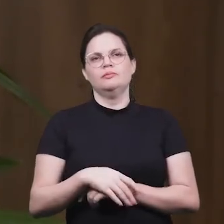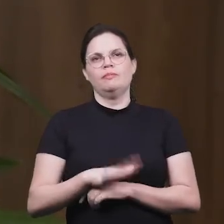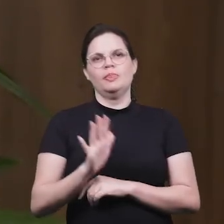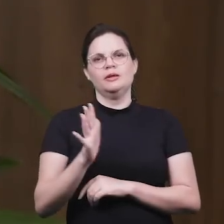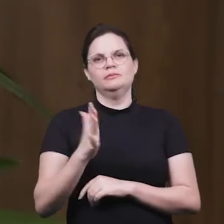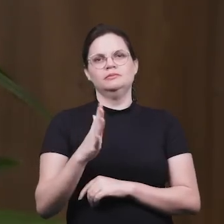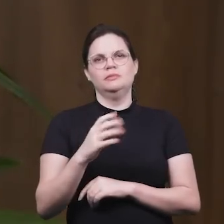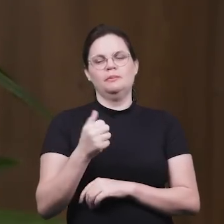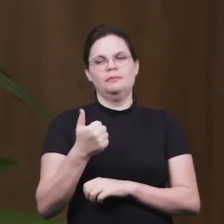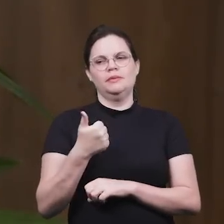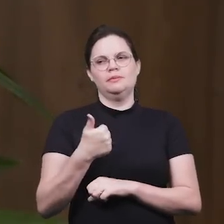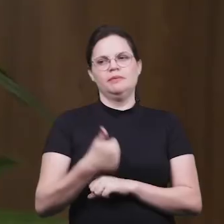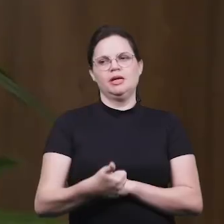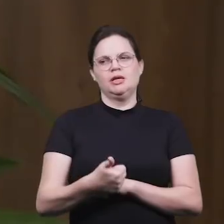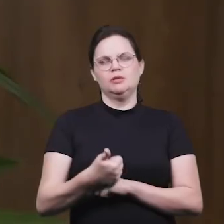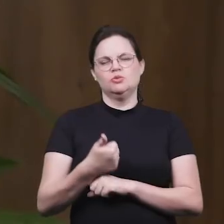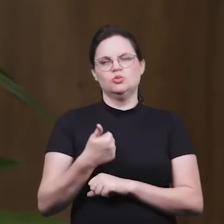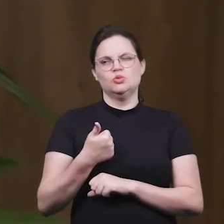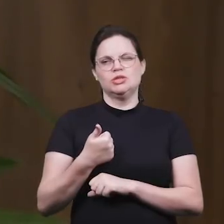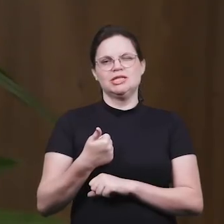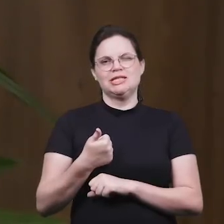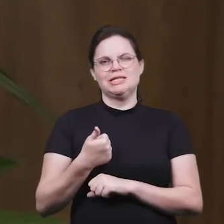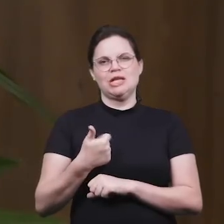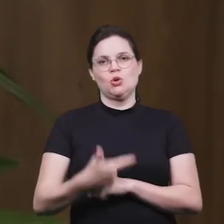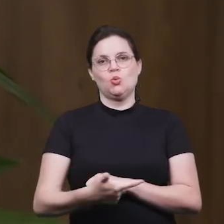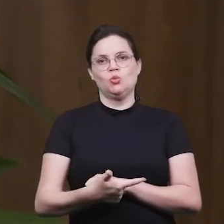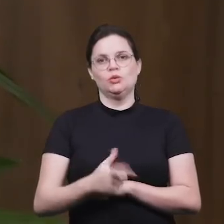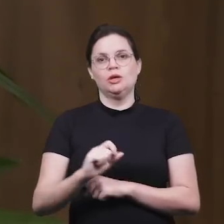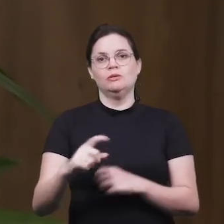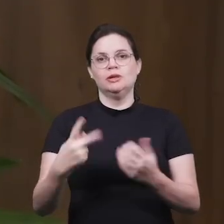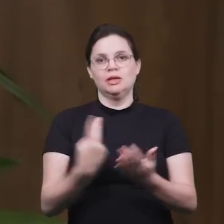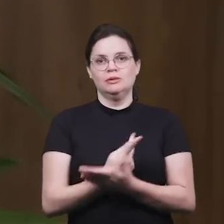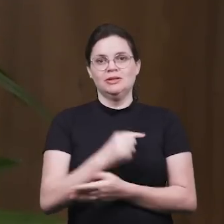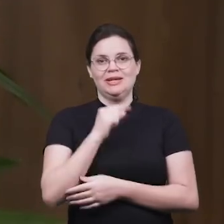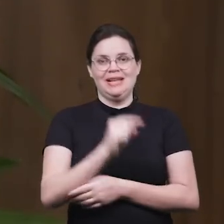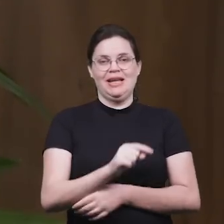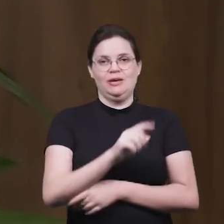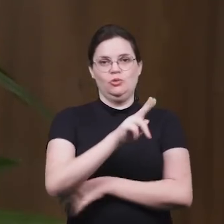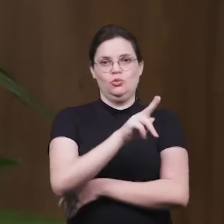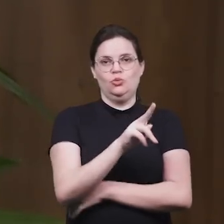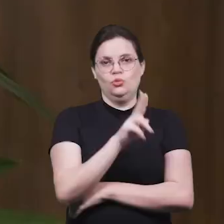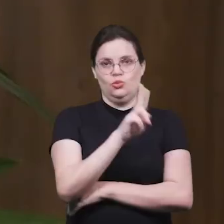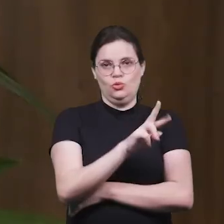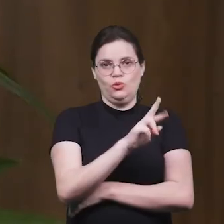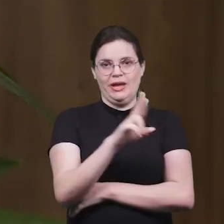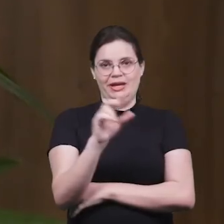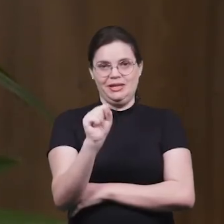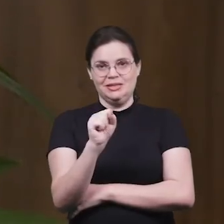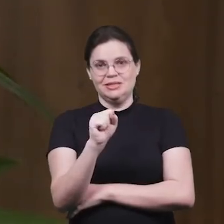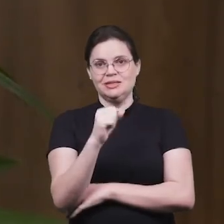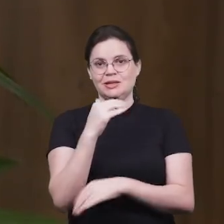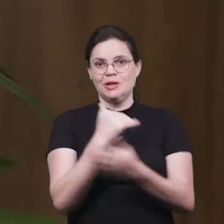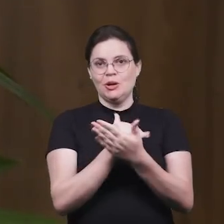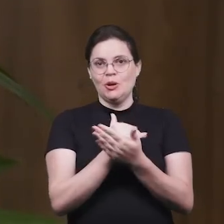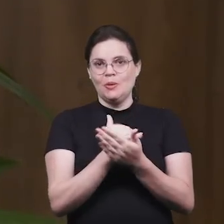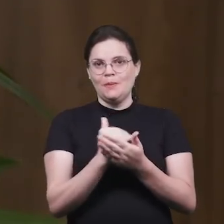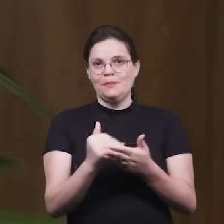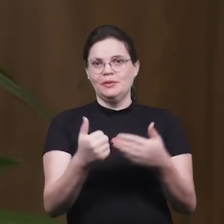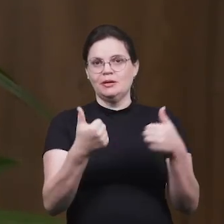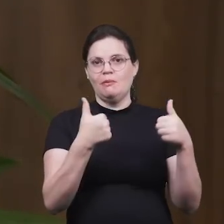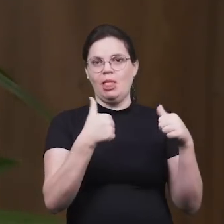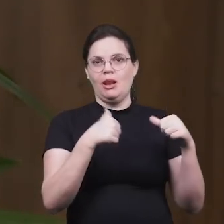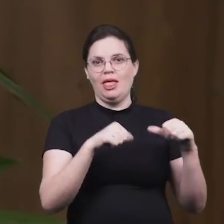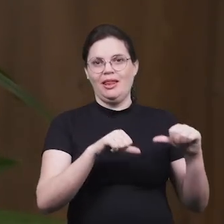quando eu estava no primeiro ano, a União Soviética começou a falir. E todas as empresas